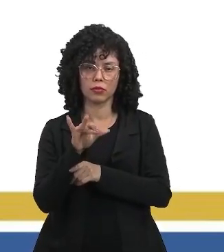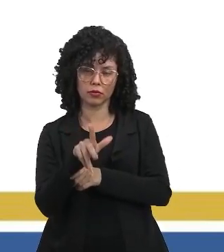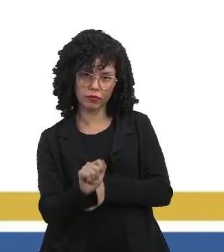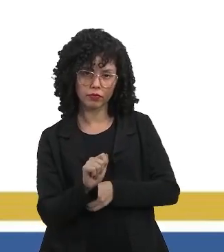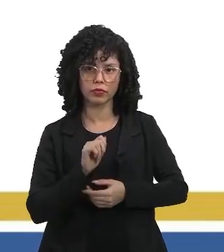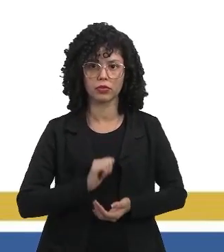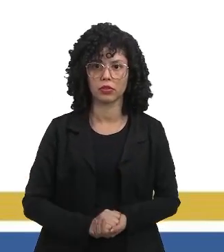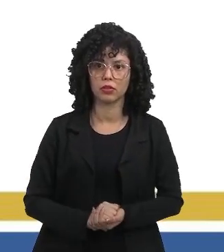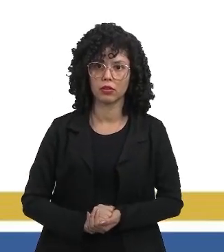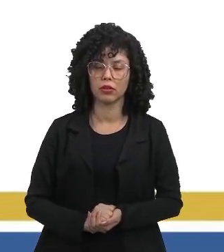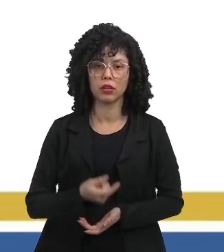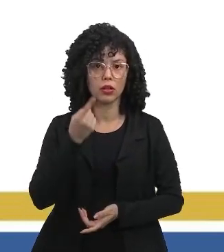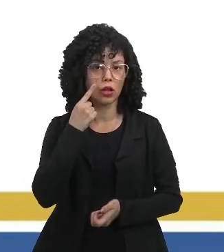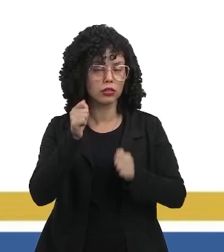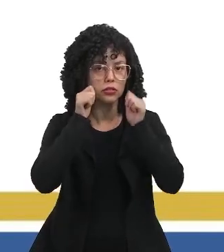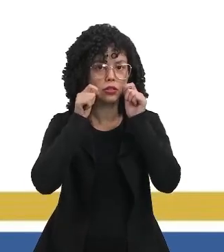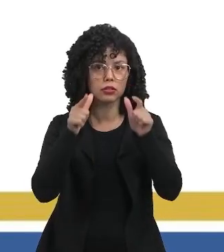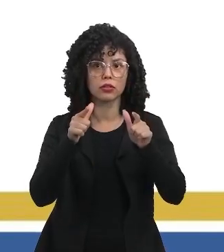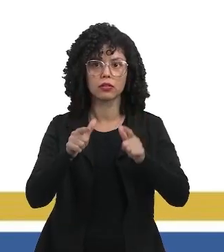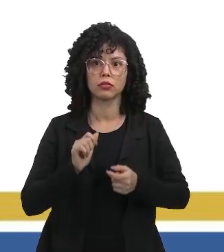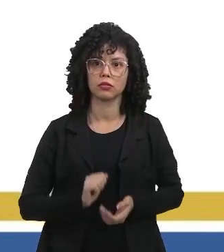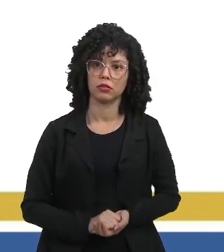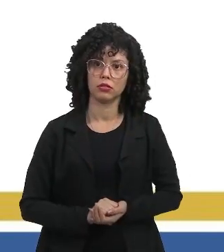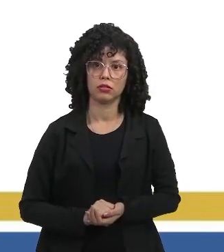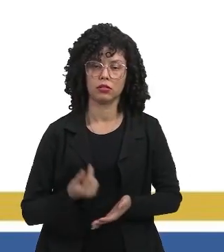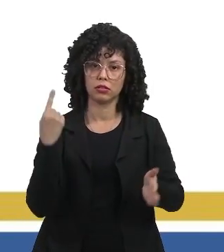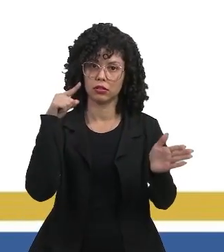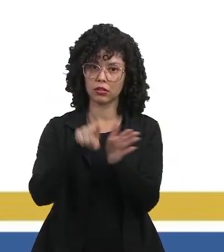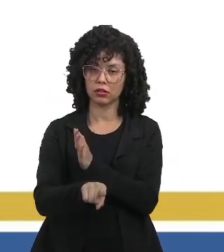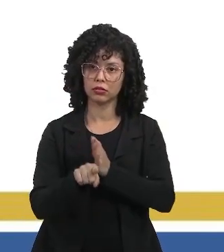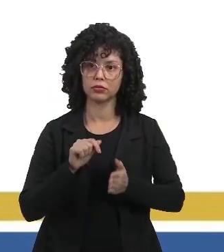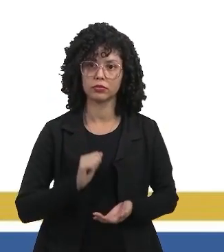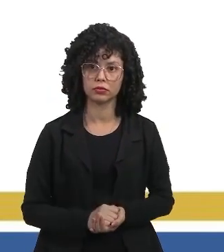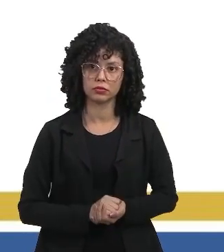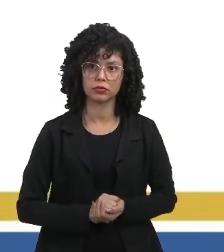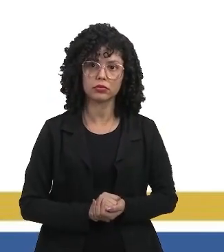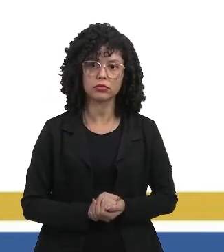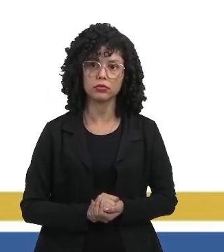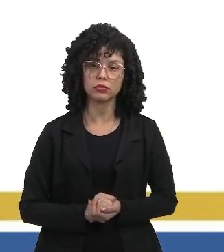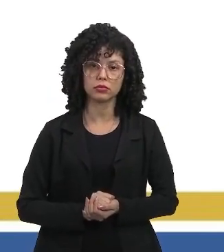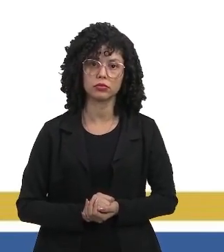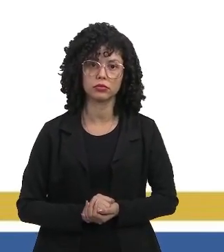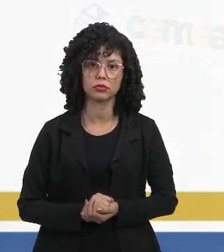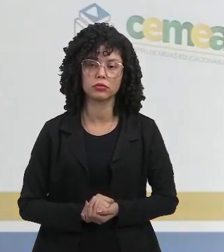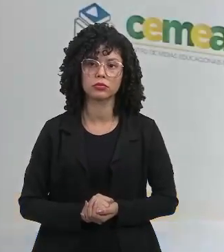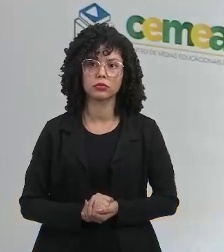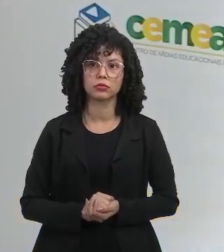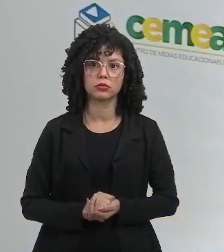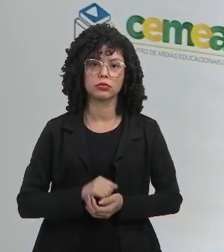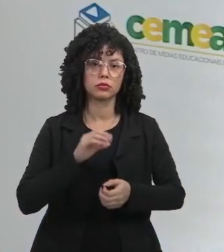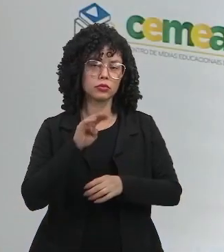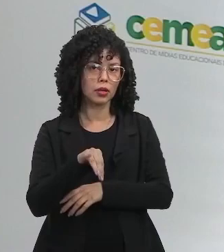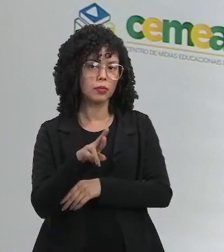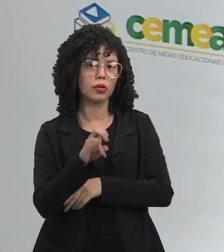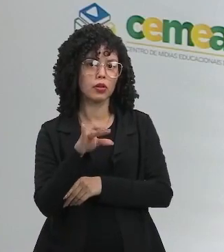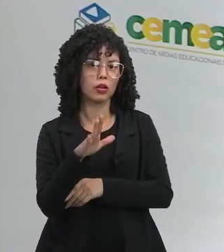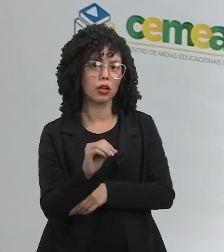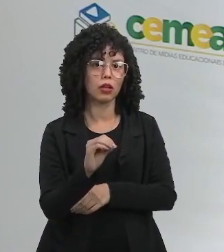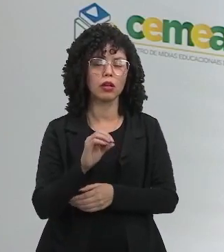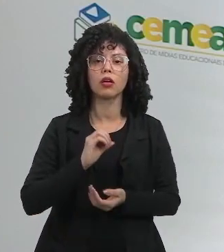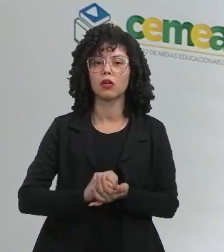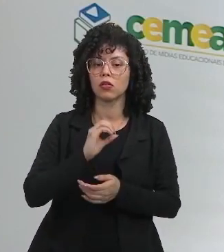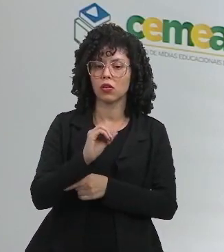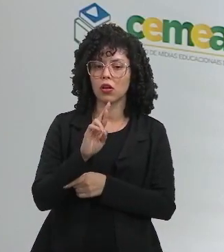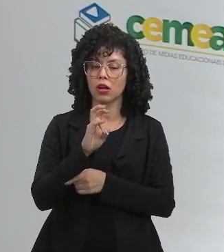se vocês prestar atenção lá na questão ele fala que a os microorganismos presentes